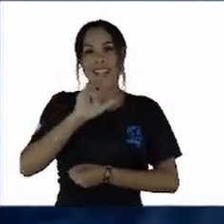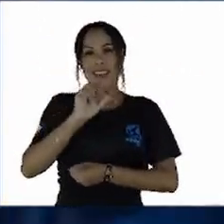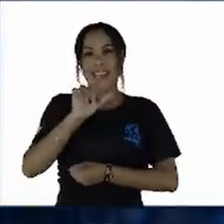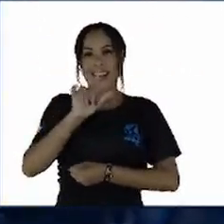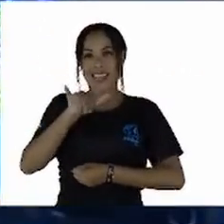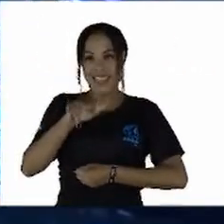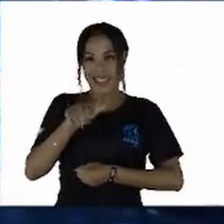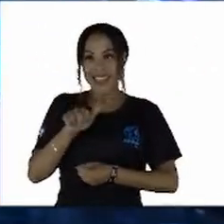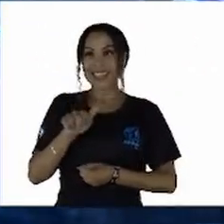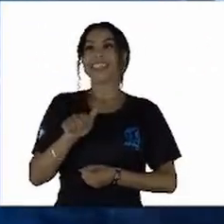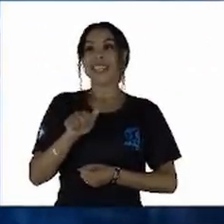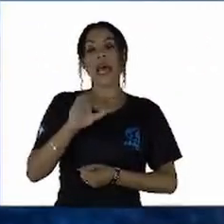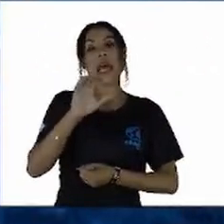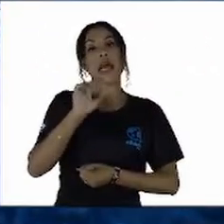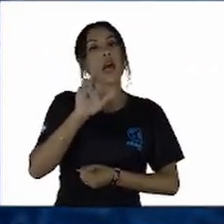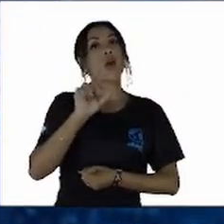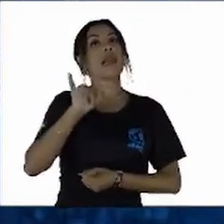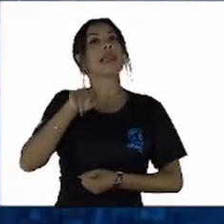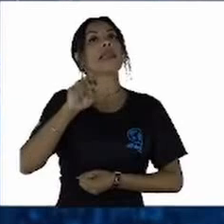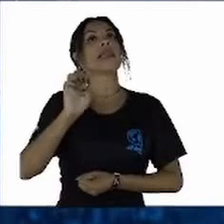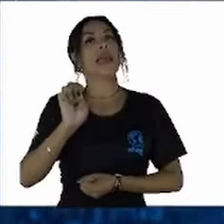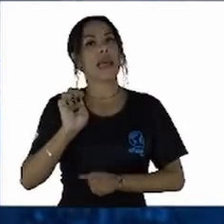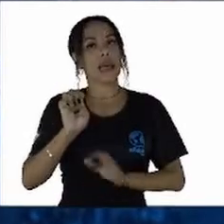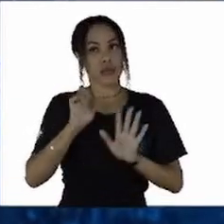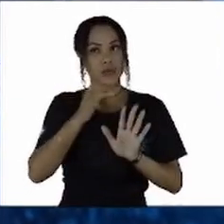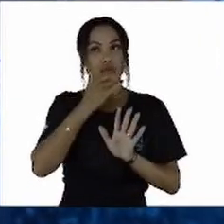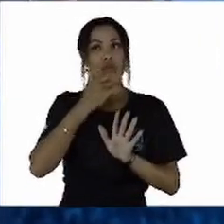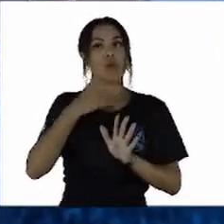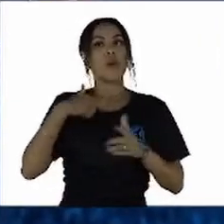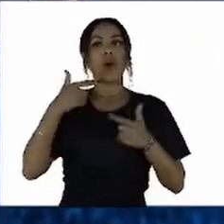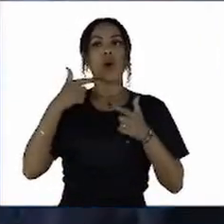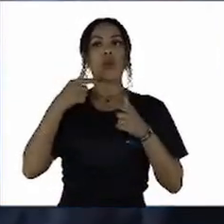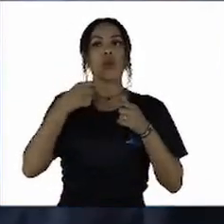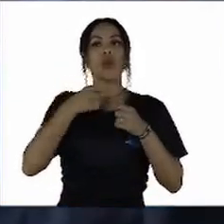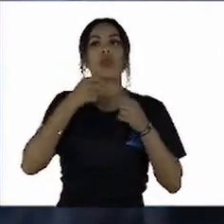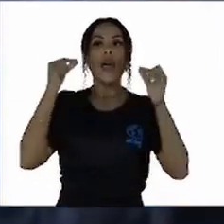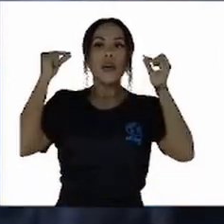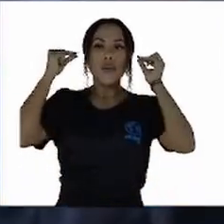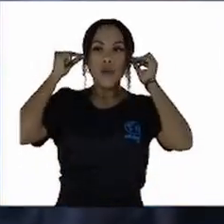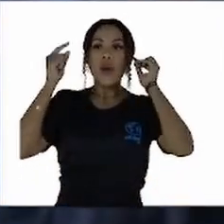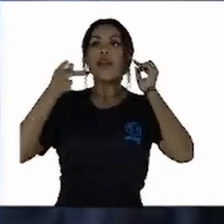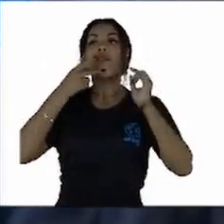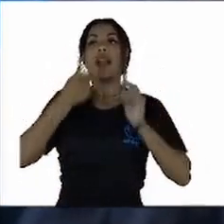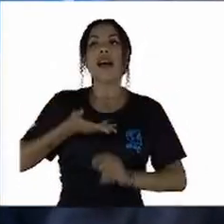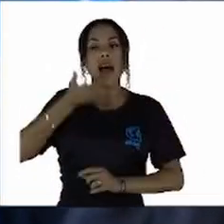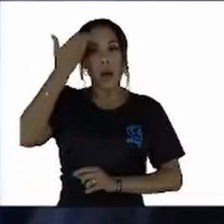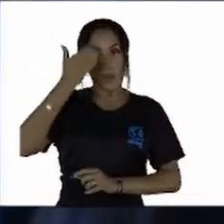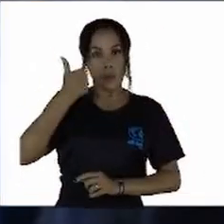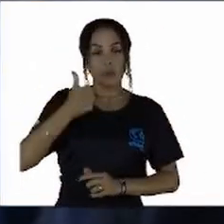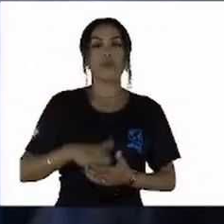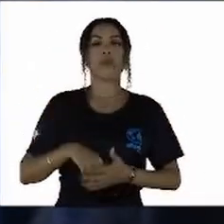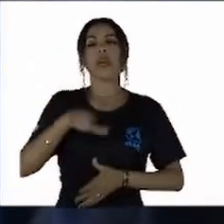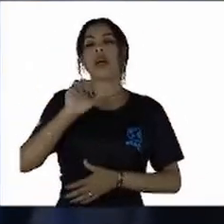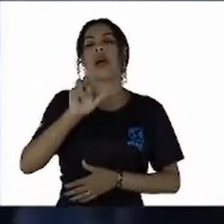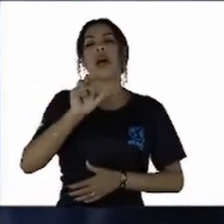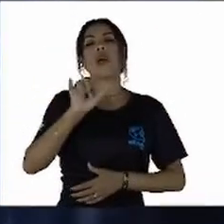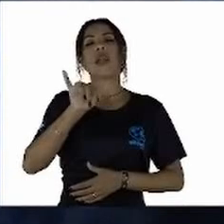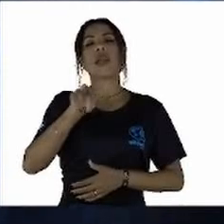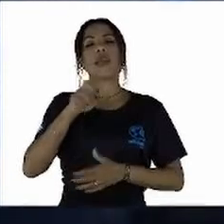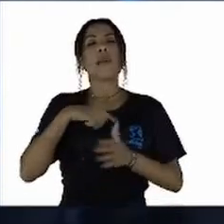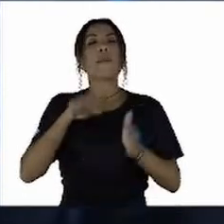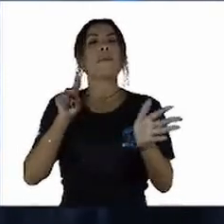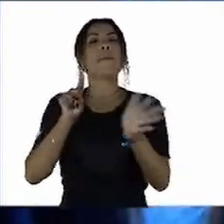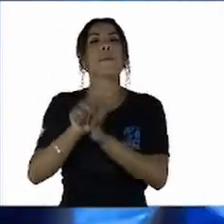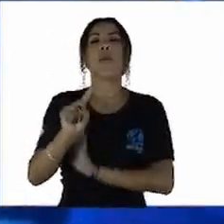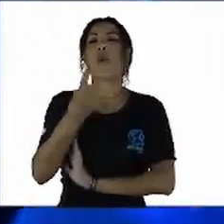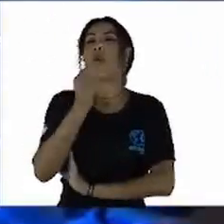Caroline. Carolina? Caroline. Caroline. Eu tô sem fone, não vou te ouvir bem. Se você puder só falar um pouquinho mais alto. Caroline, a primeira pergunta